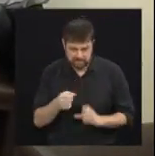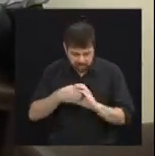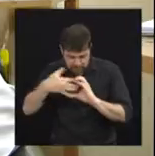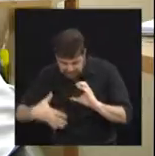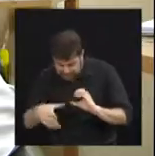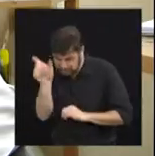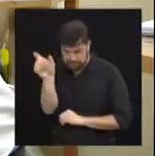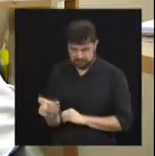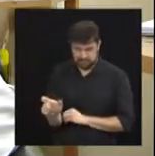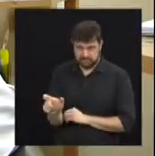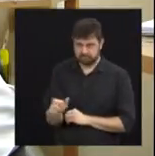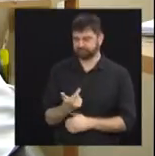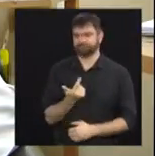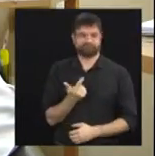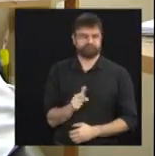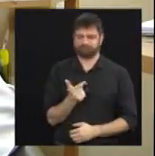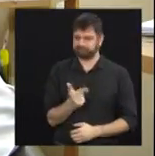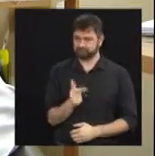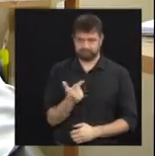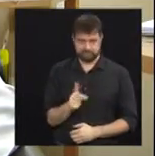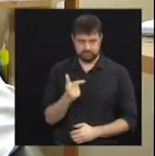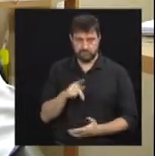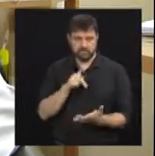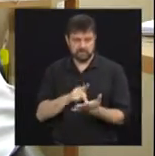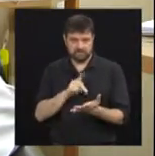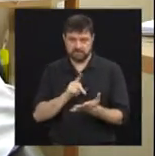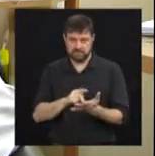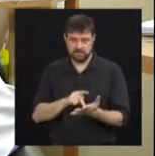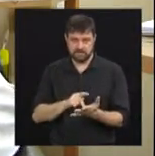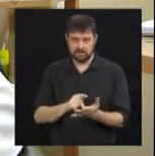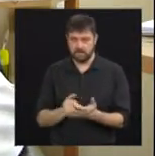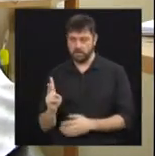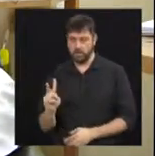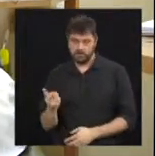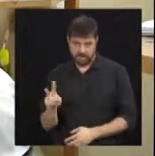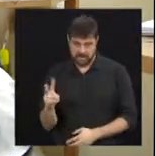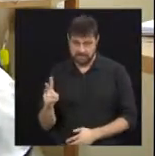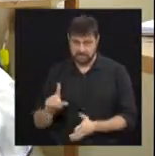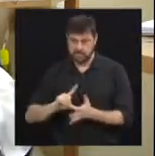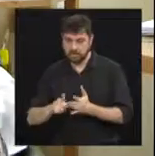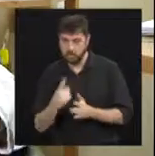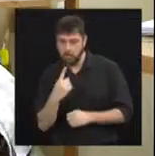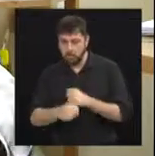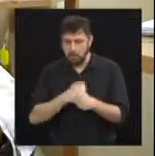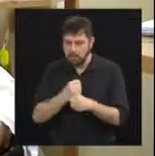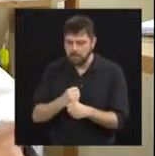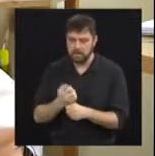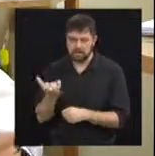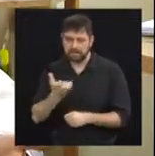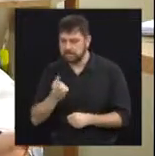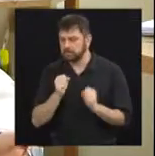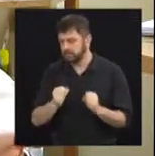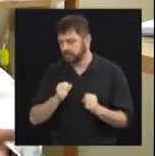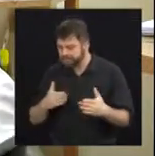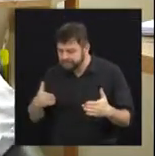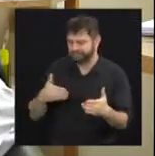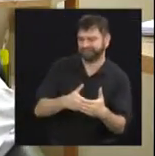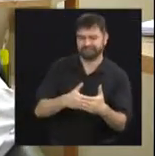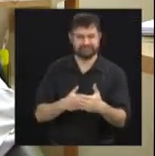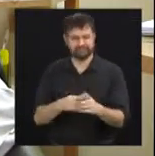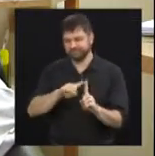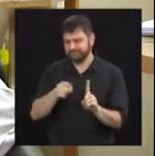pessoa infértil? Não existe, não existe. Na verdade, assim, todo casal, infelizmente, após o período de tentativa, pode vir a encontrar alguma